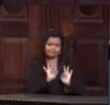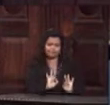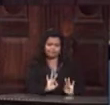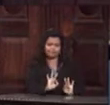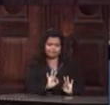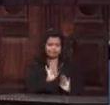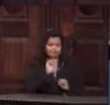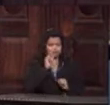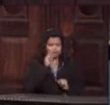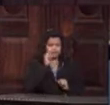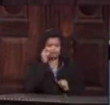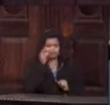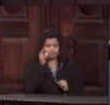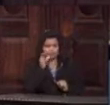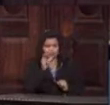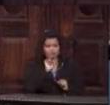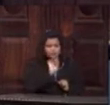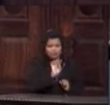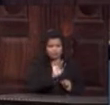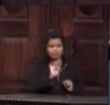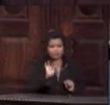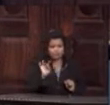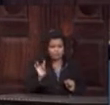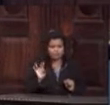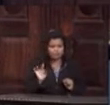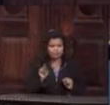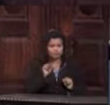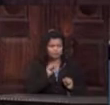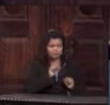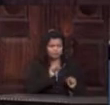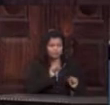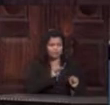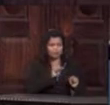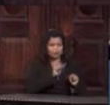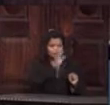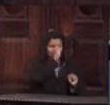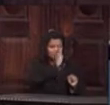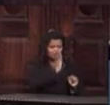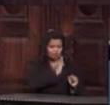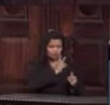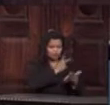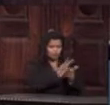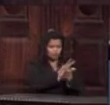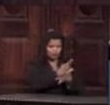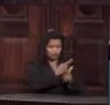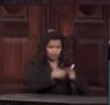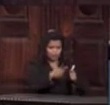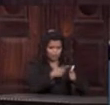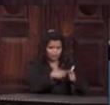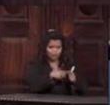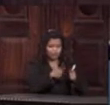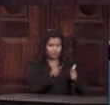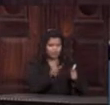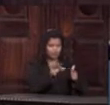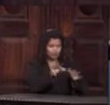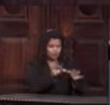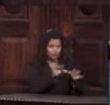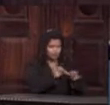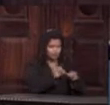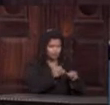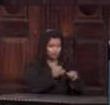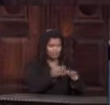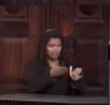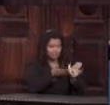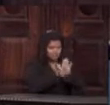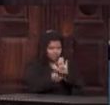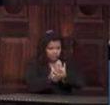estruturantes do golpe de estado em andamento no brasil tem a ver com os interesses do grande capital internacional que claro encontraram